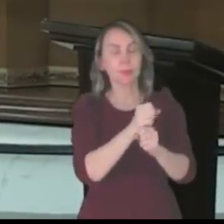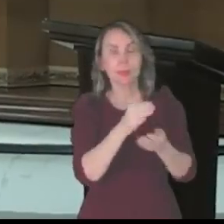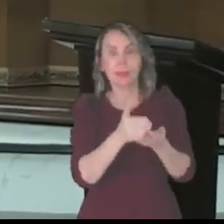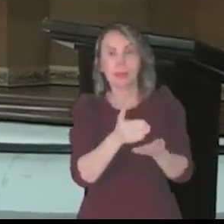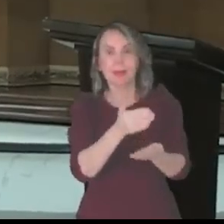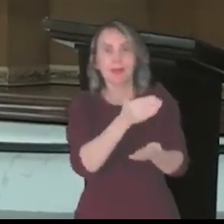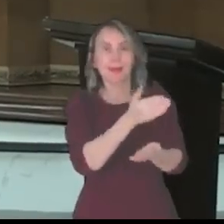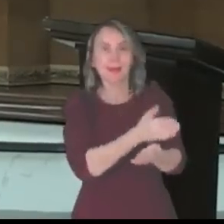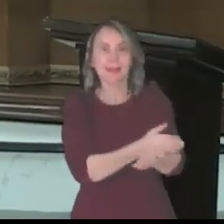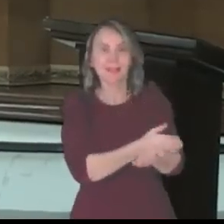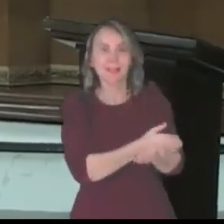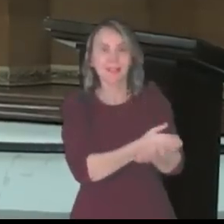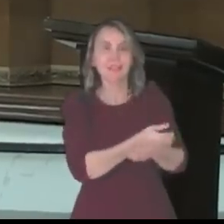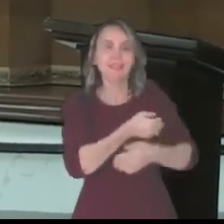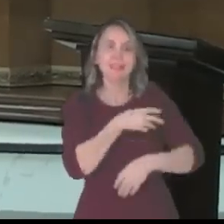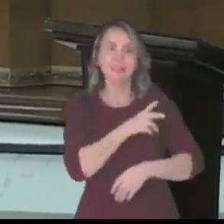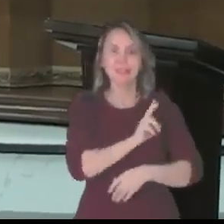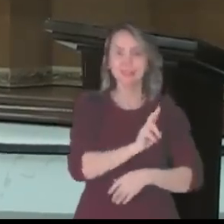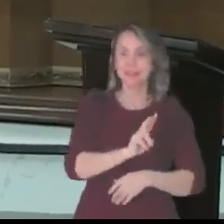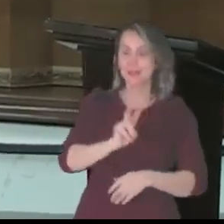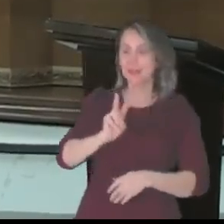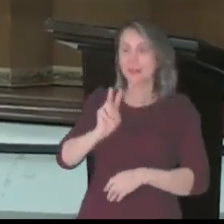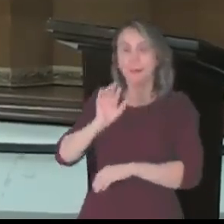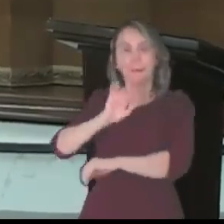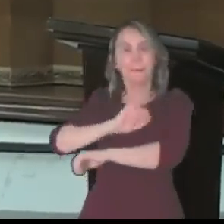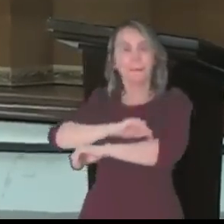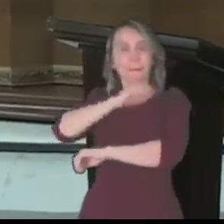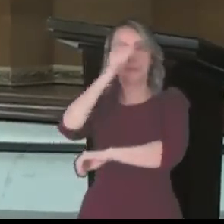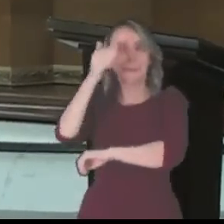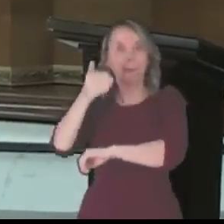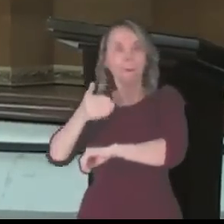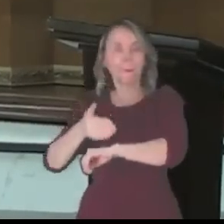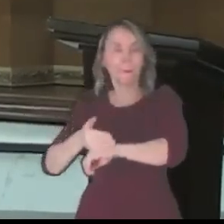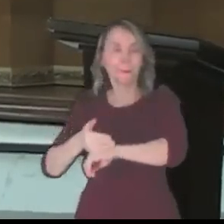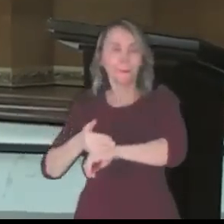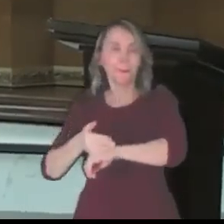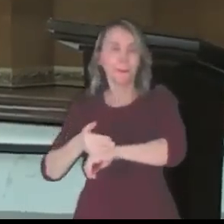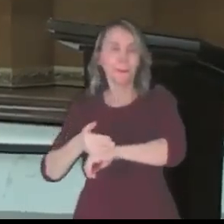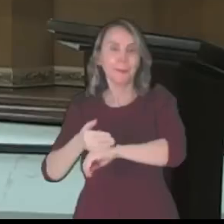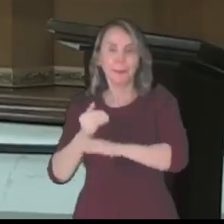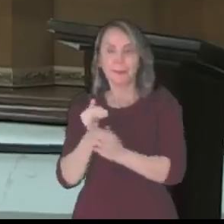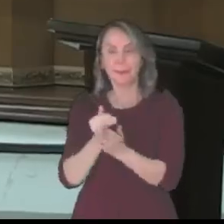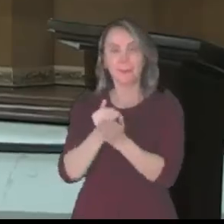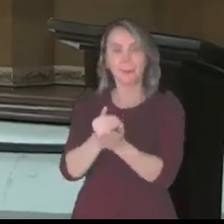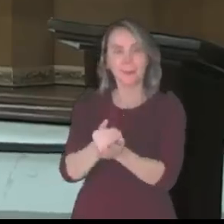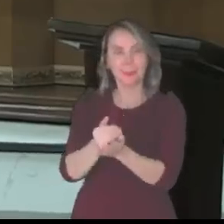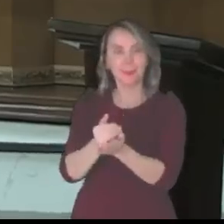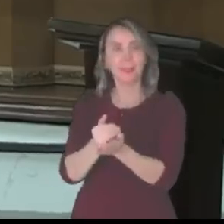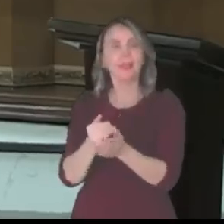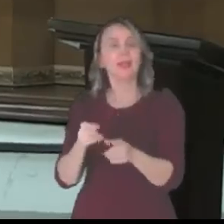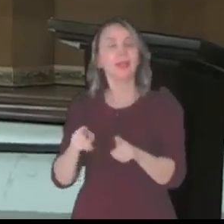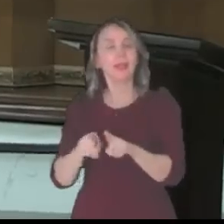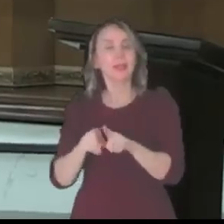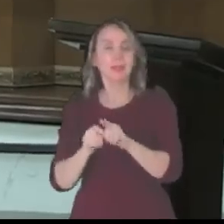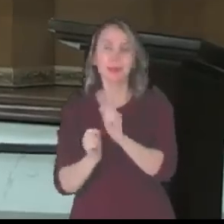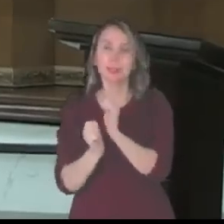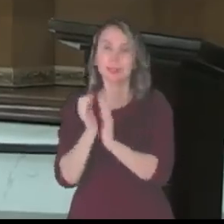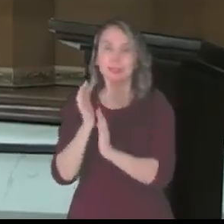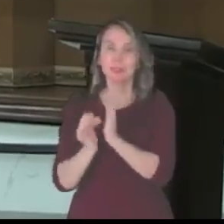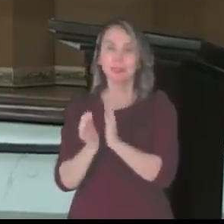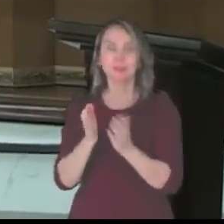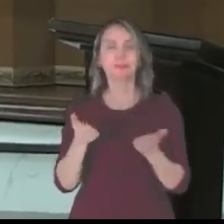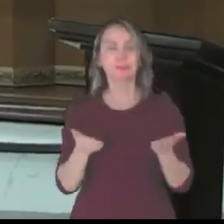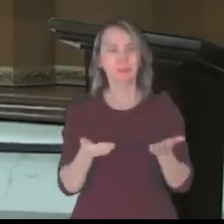ao monte da mirra e ao Outeiro do excesso agora na